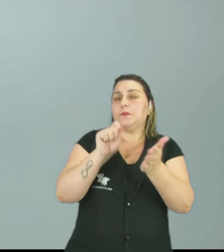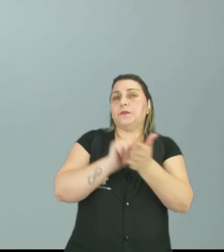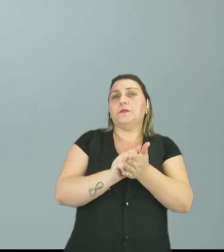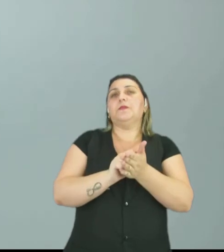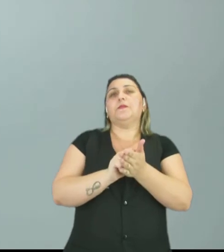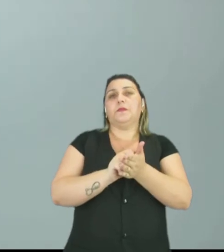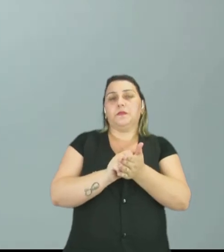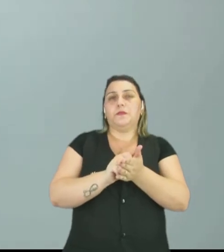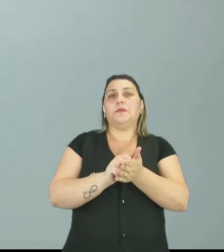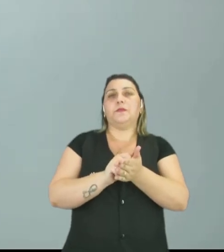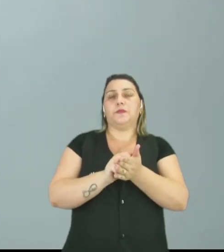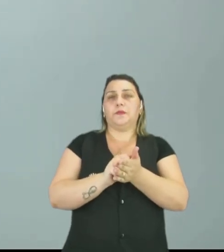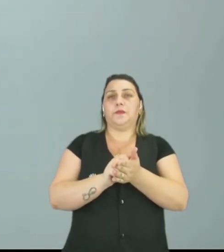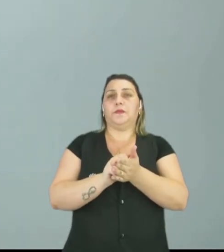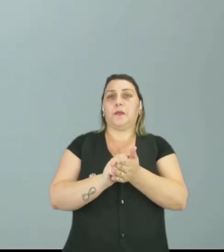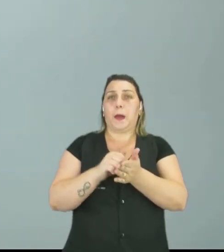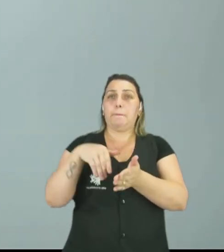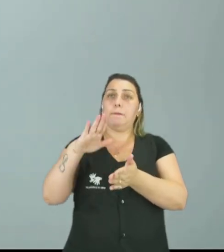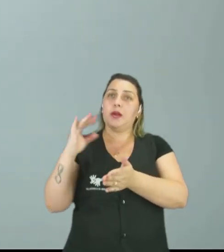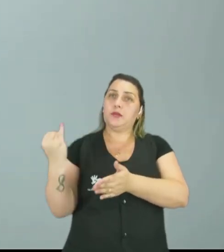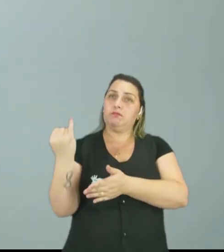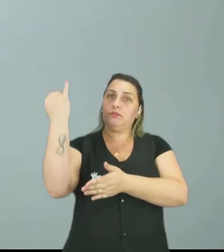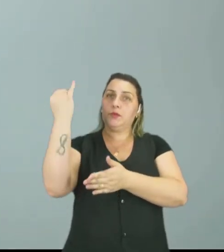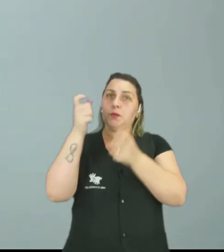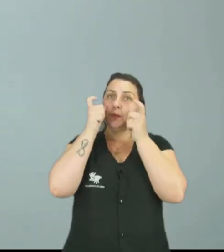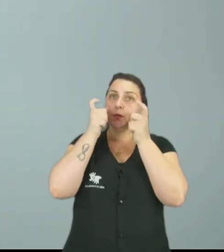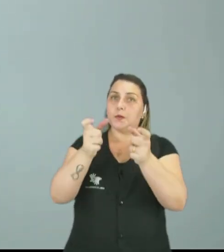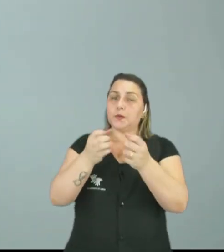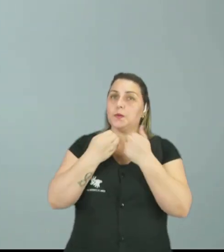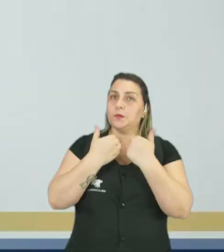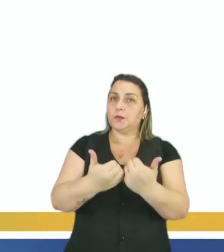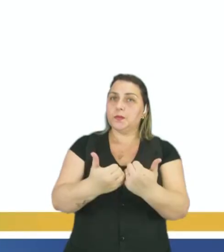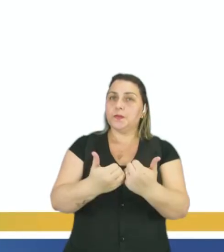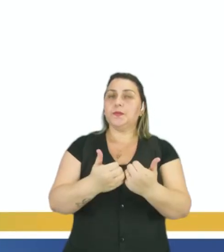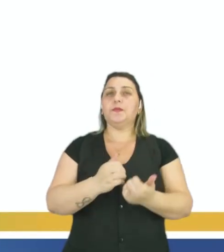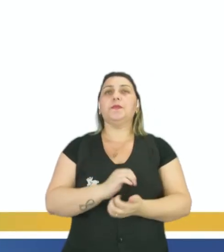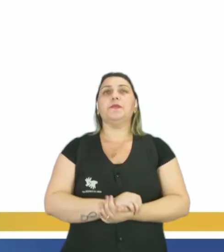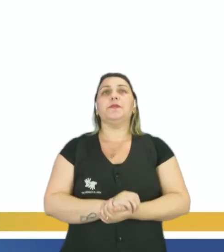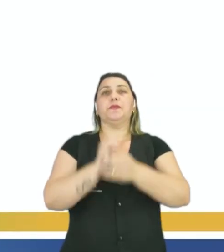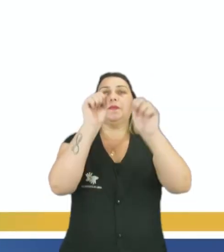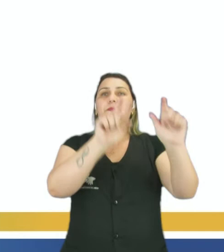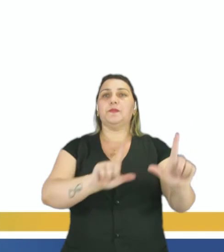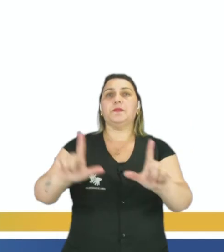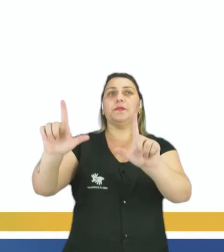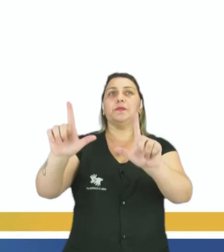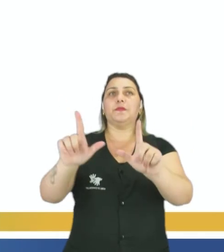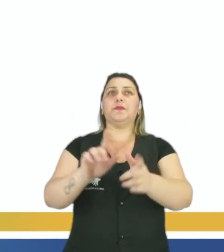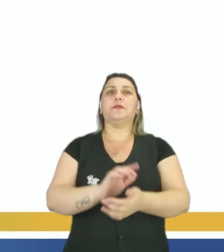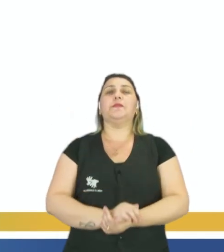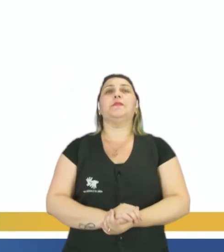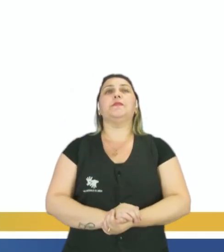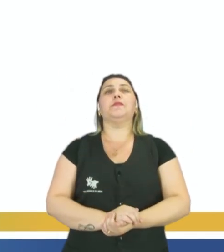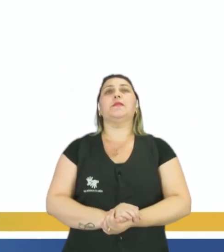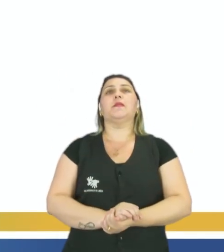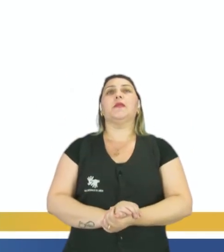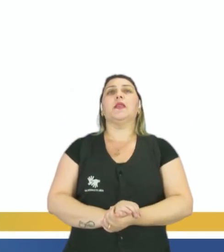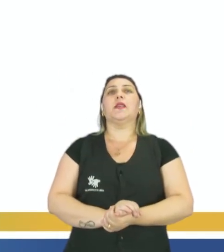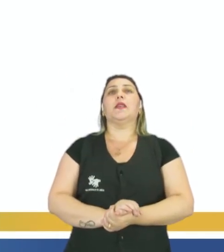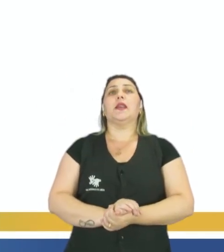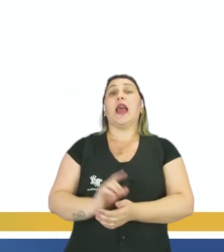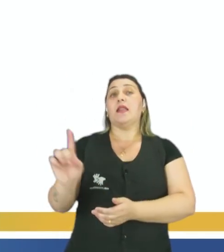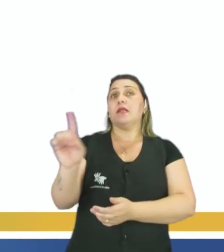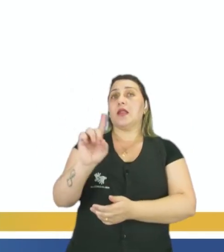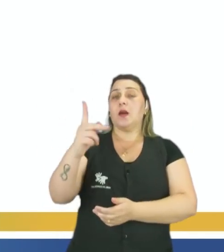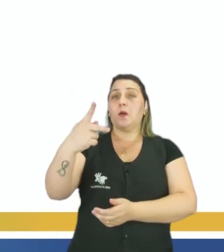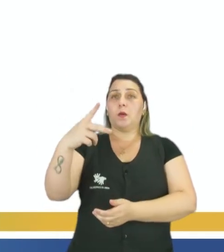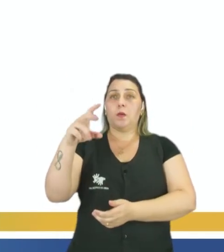aquilo que é de mais especial que lhe chamou a atenção, tudo bem? Então acompanhe comigo o material. A proporcionalidade